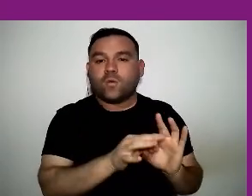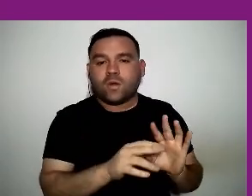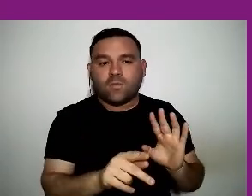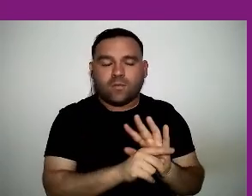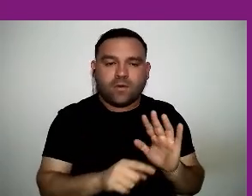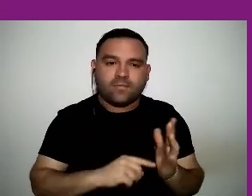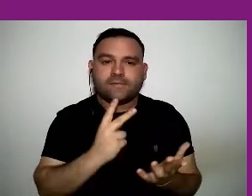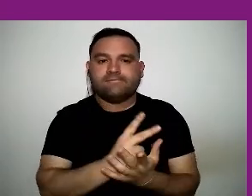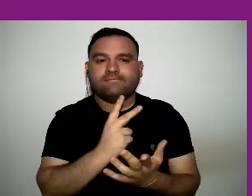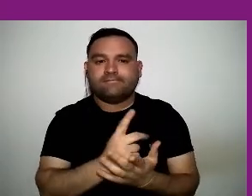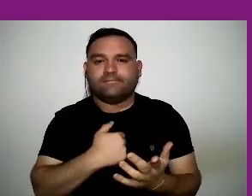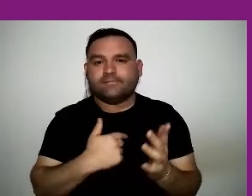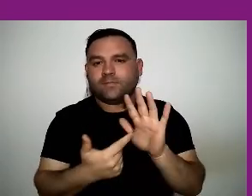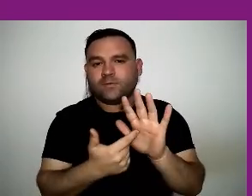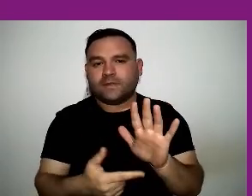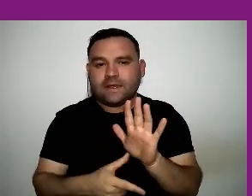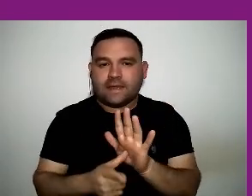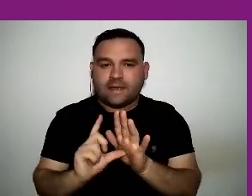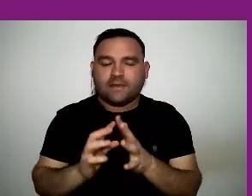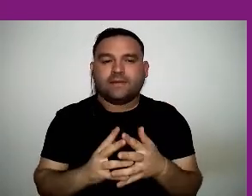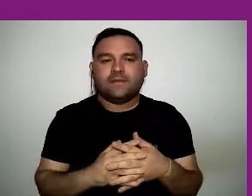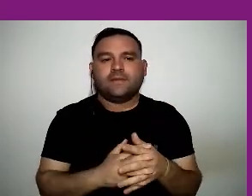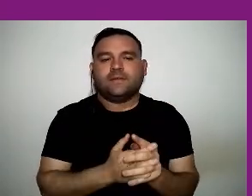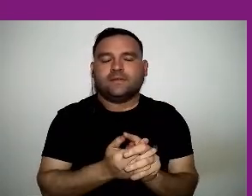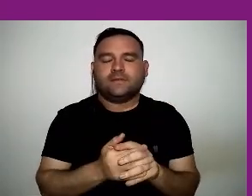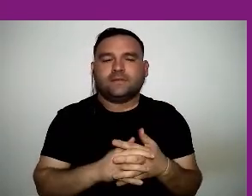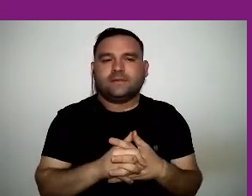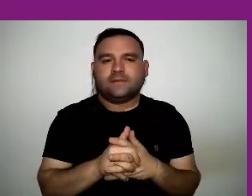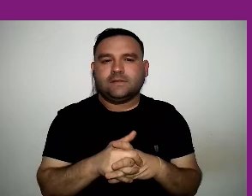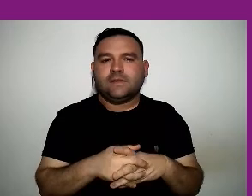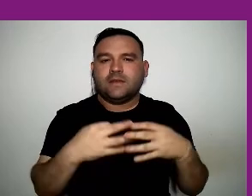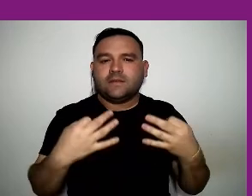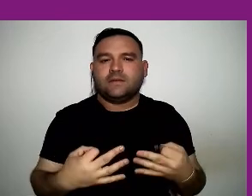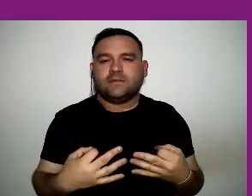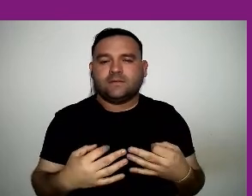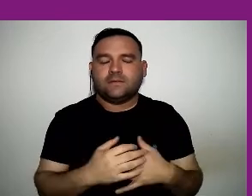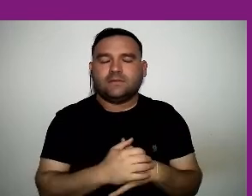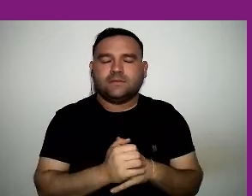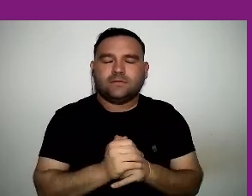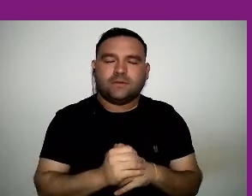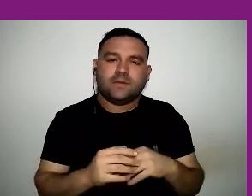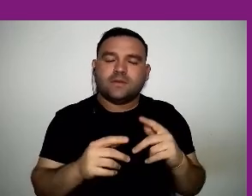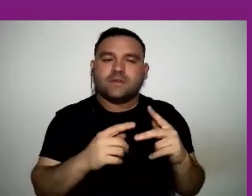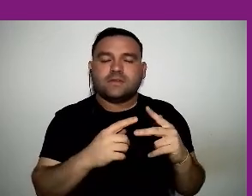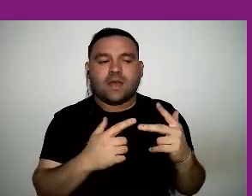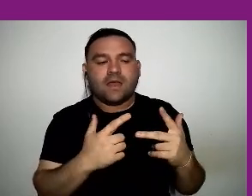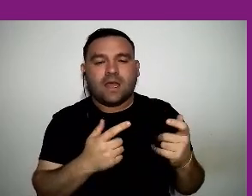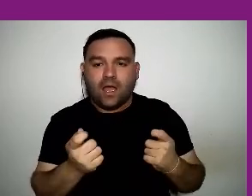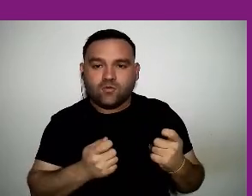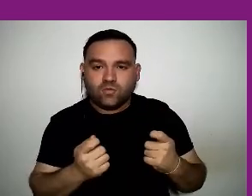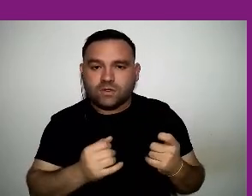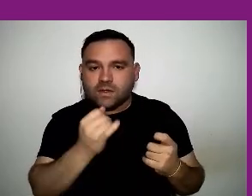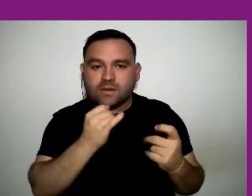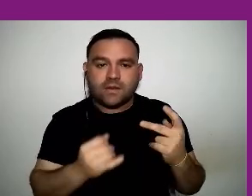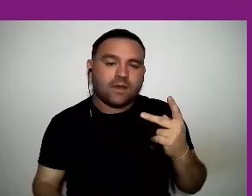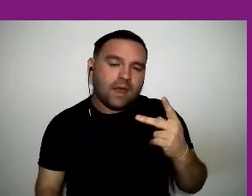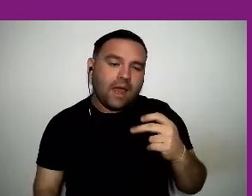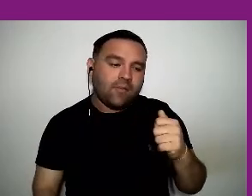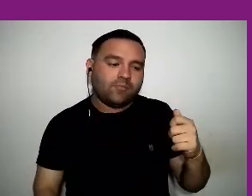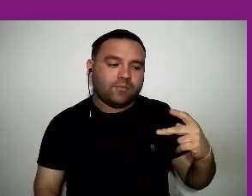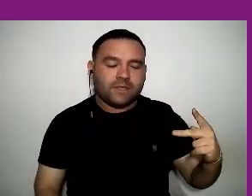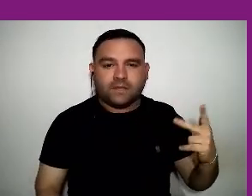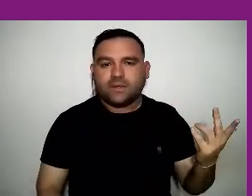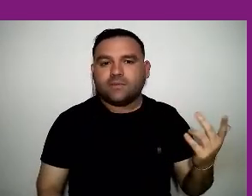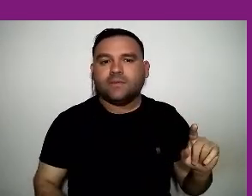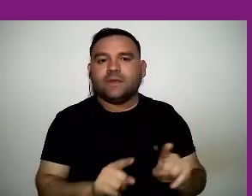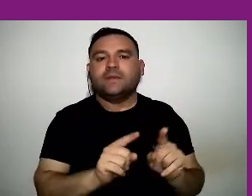círculo vicioso que eu mostrei previamente para vocês, sem dúvida, alguns ajustes, como a PIP, o